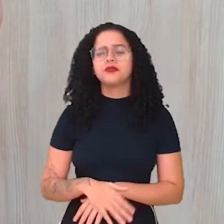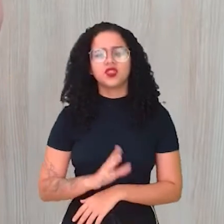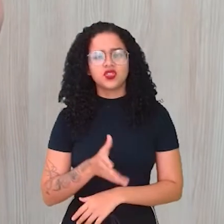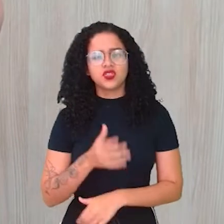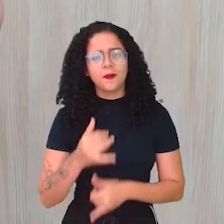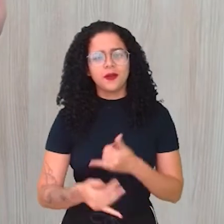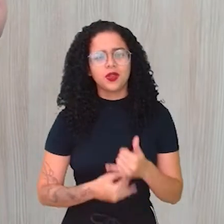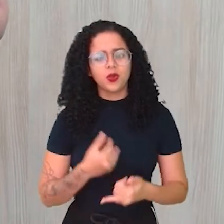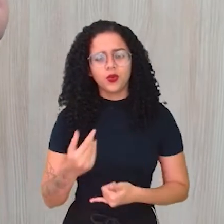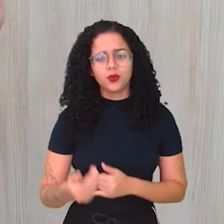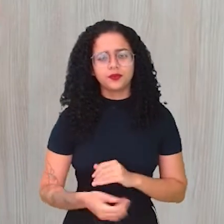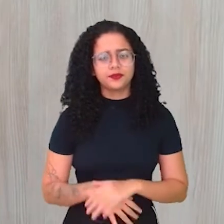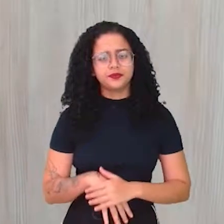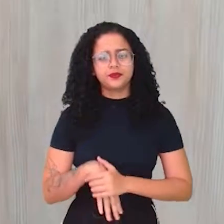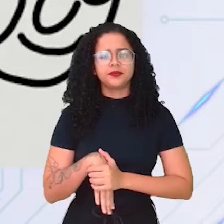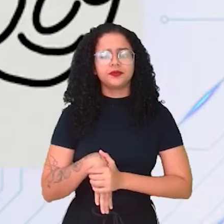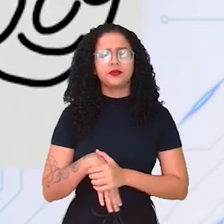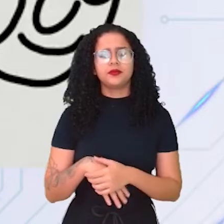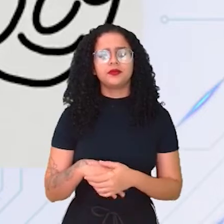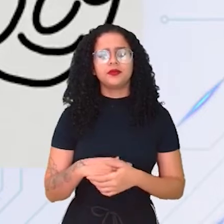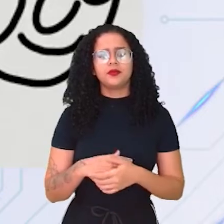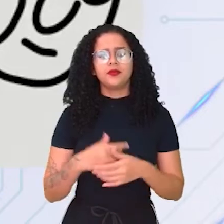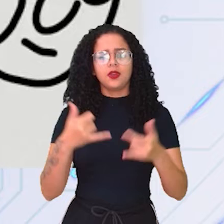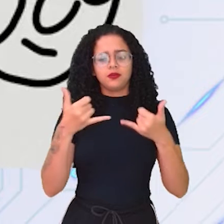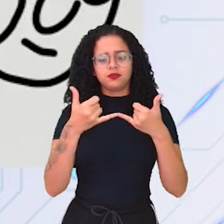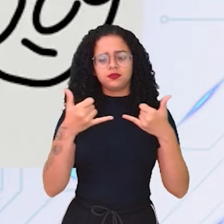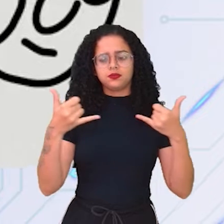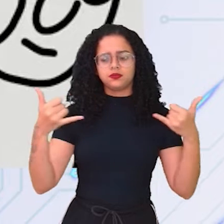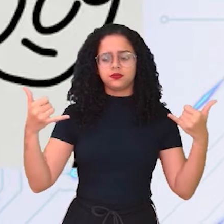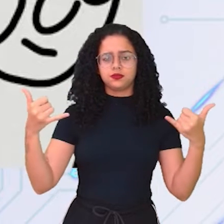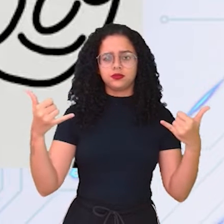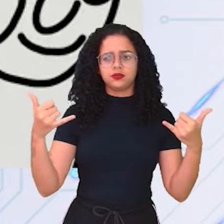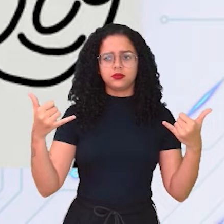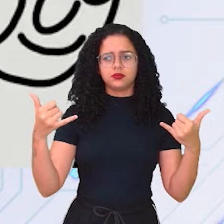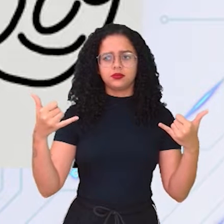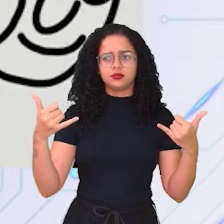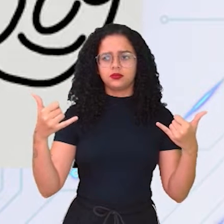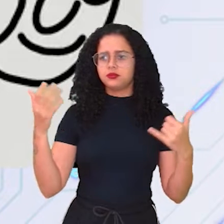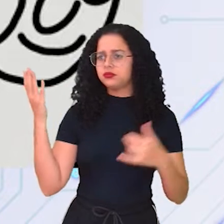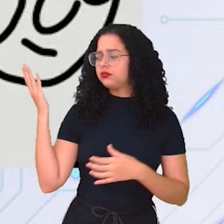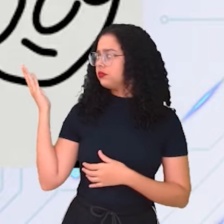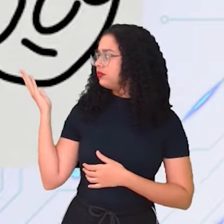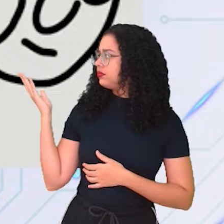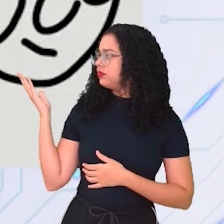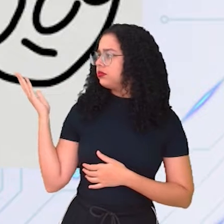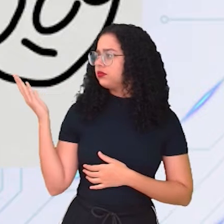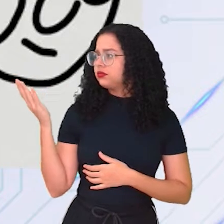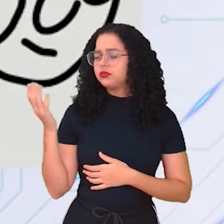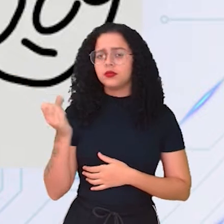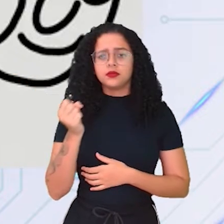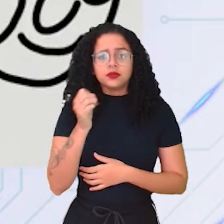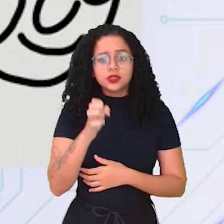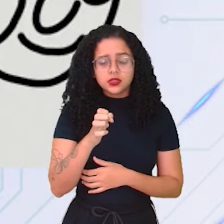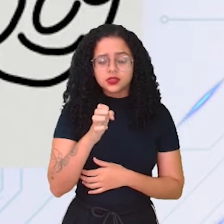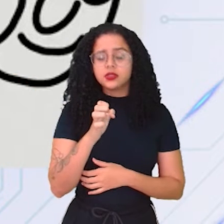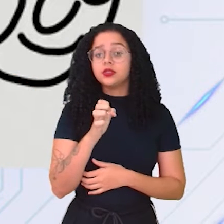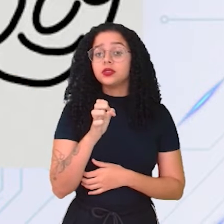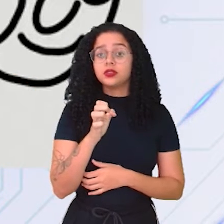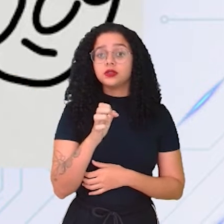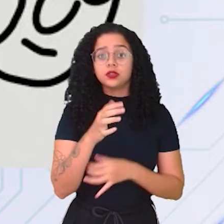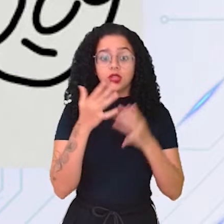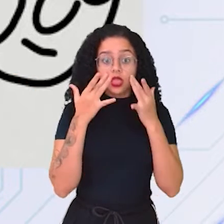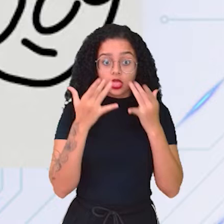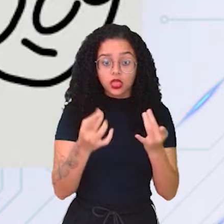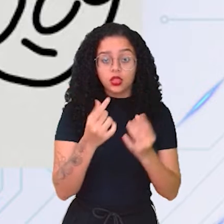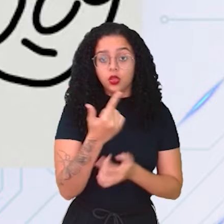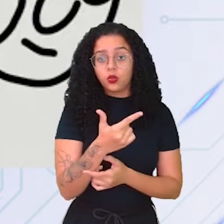fio? Já. Pois é. Telefone sem fio, se você não prestar atenção direito na mensagem, alguma coisa muda, a mensagem